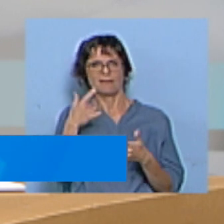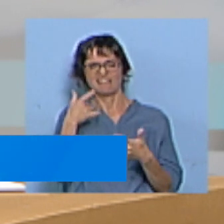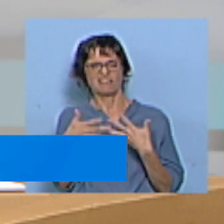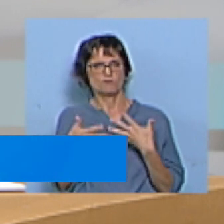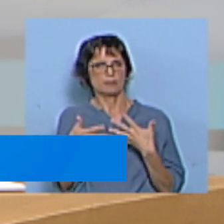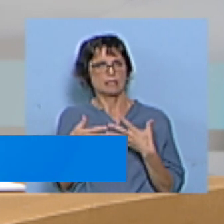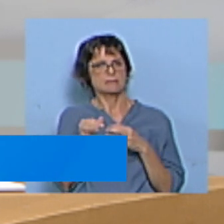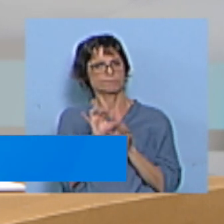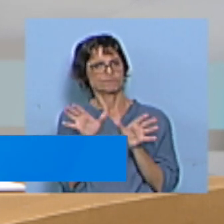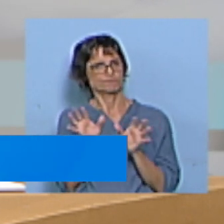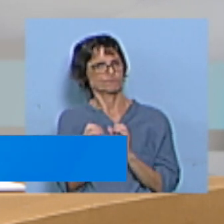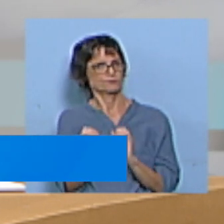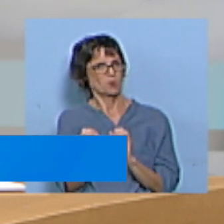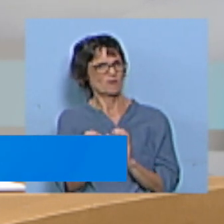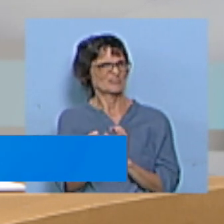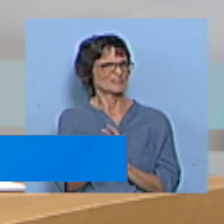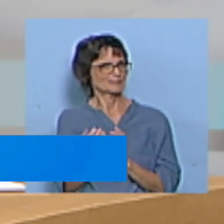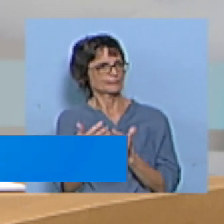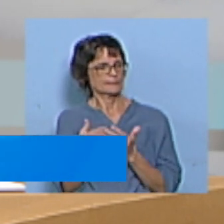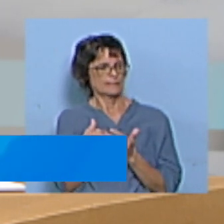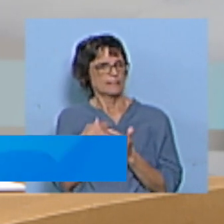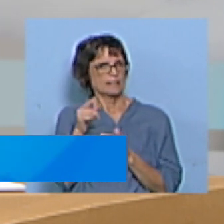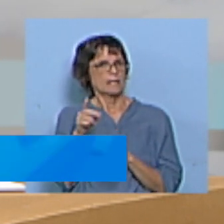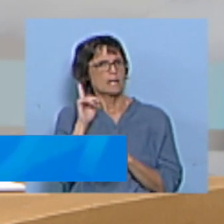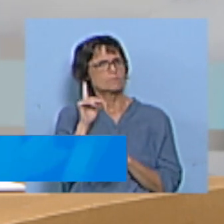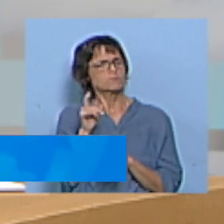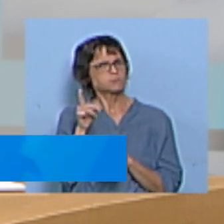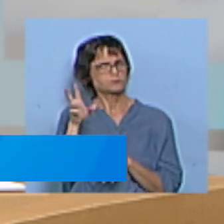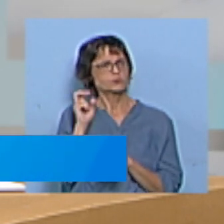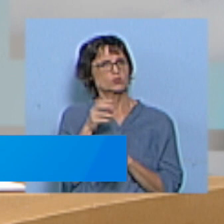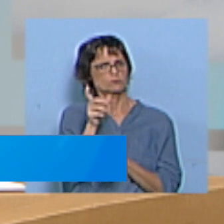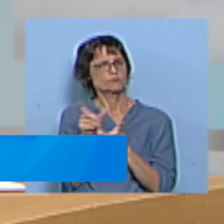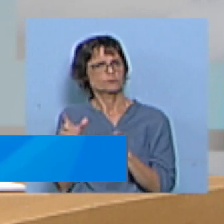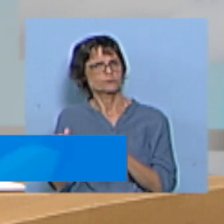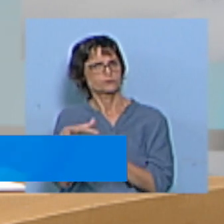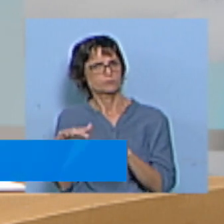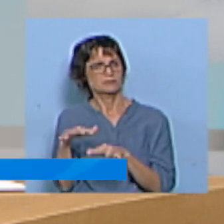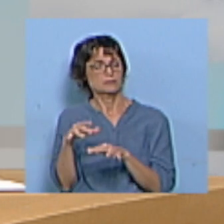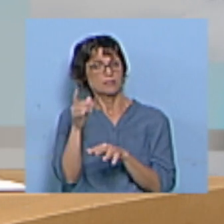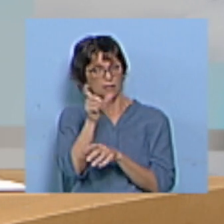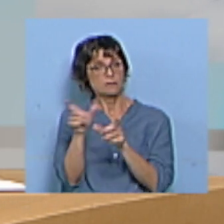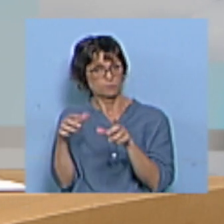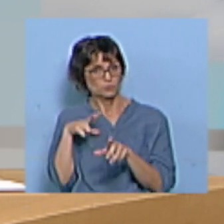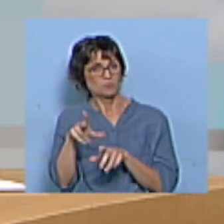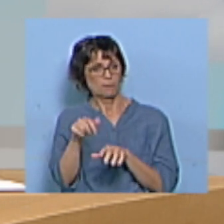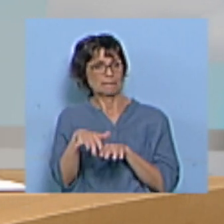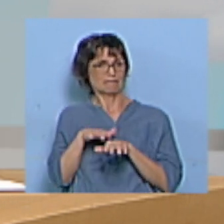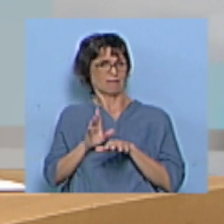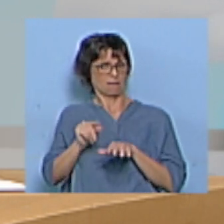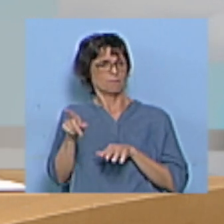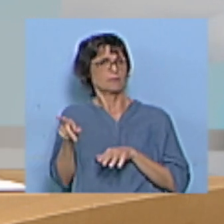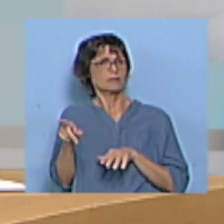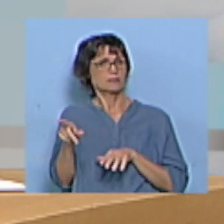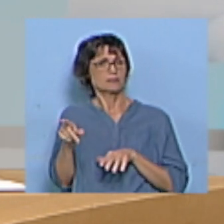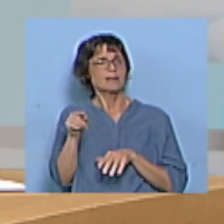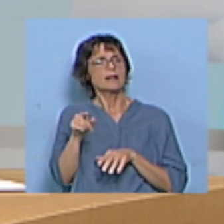transparência. É importante ouvir o povo, e o povo está particularmente de pé atrás. Ou seja, é preciso criar